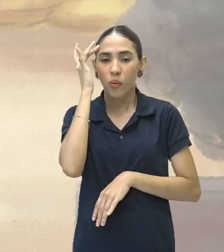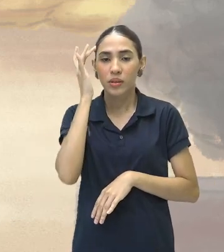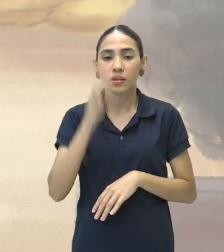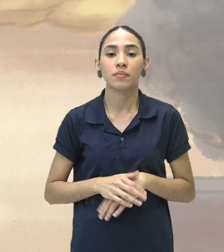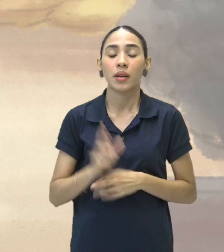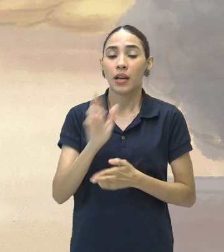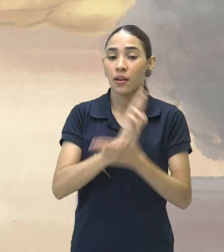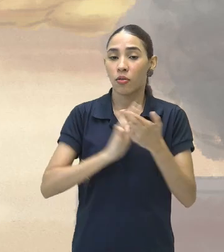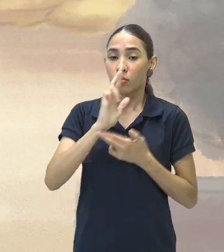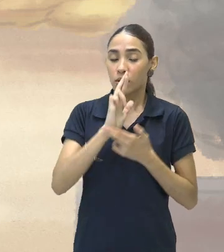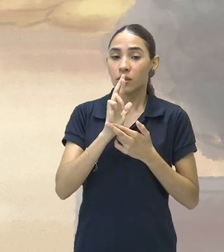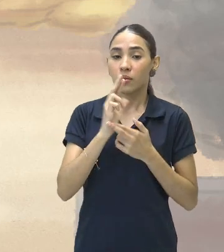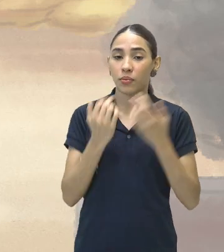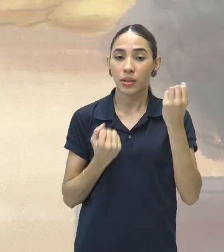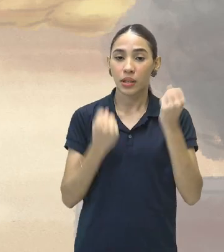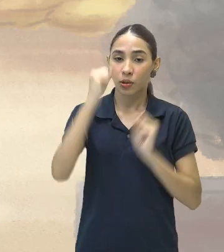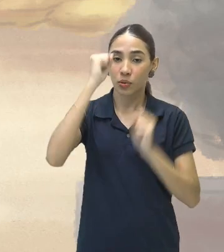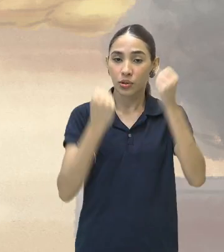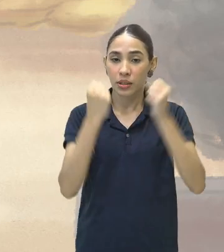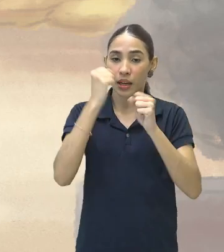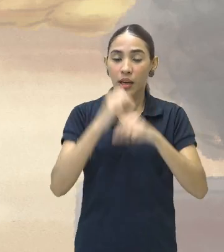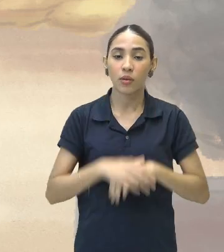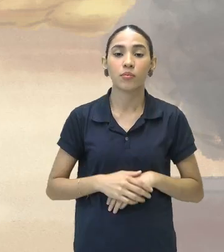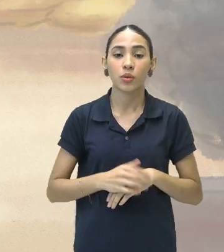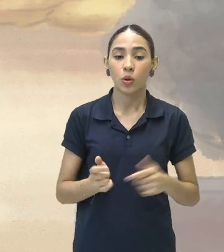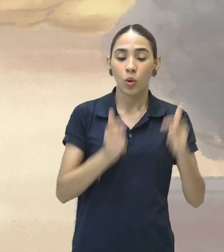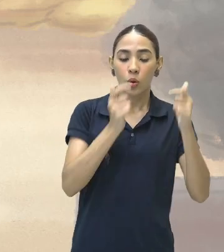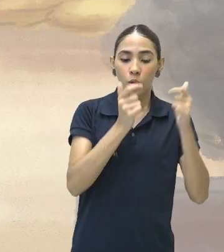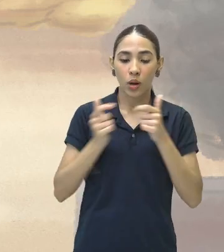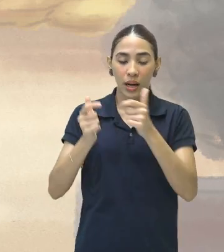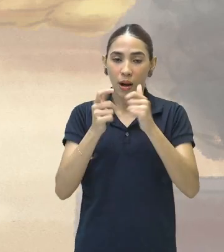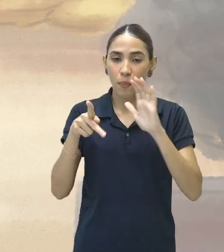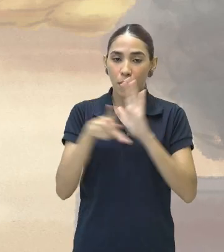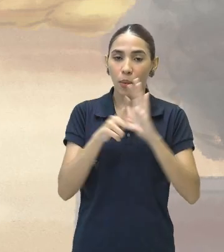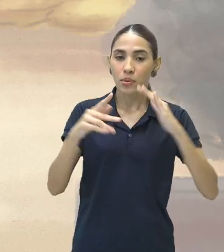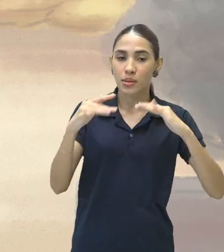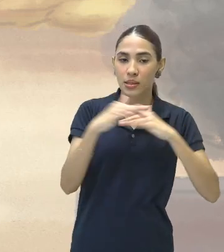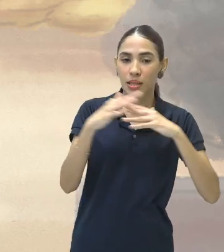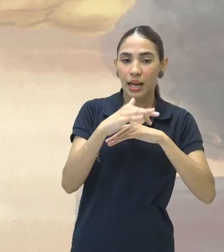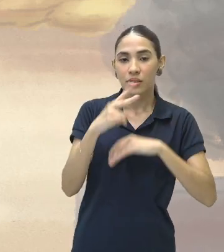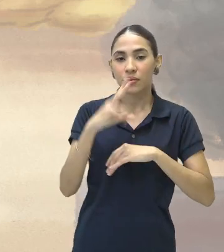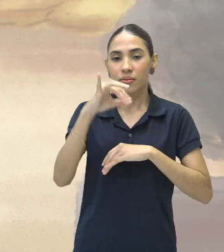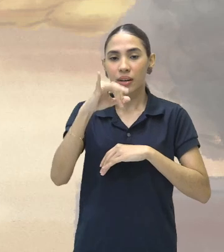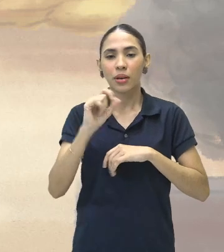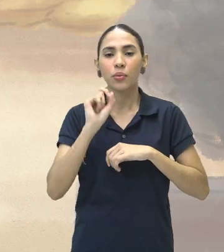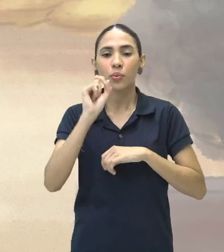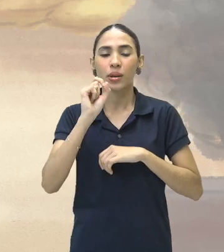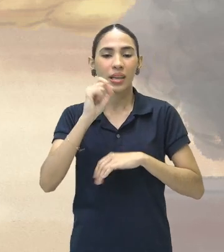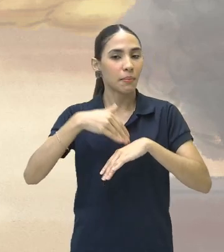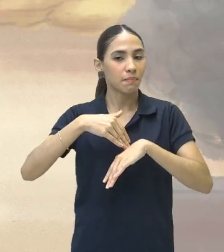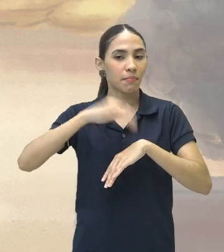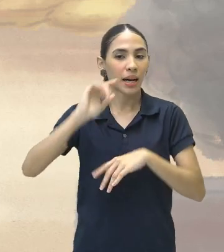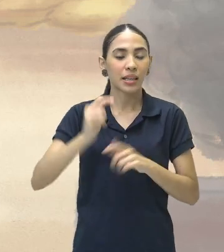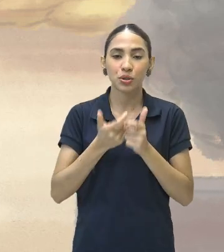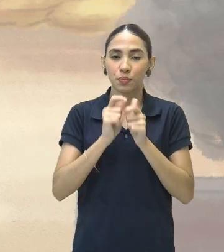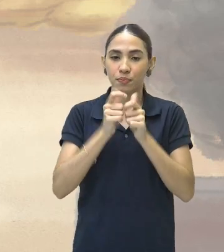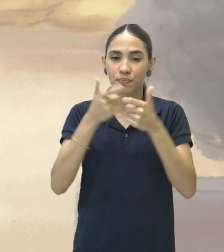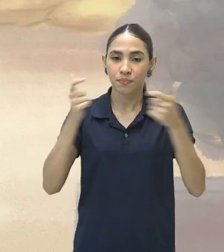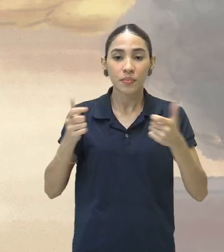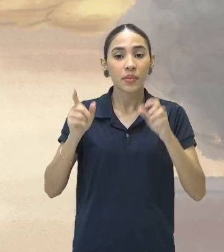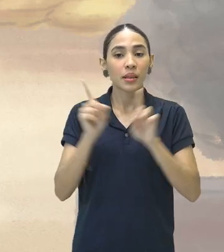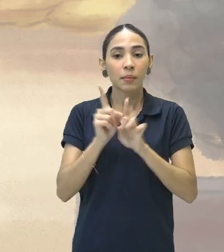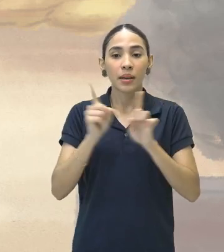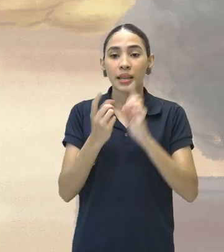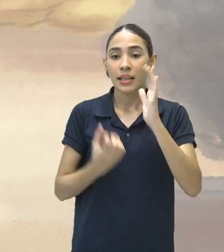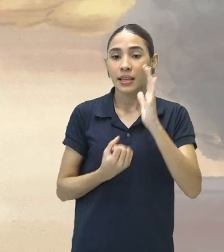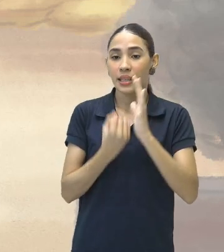Revolução Industrial. Esses espaços urbanos, eles vão ser cada vez mais crescentes, e o